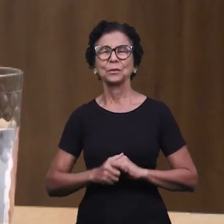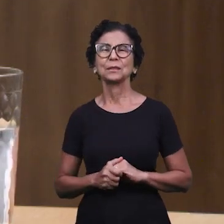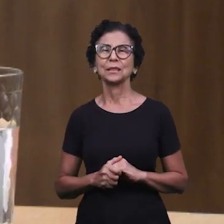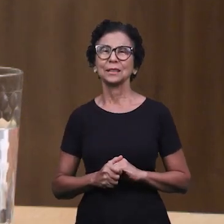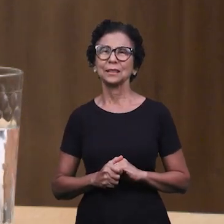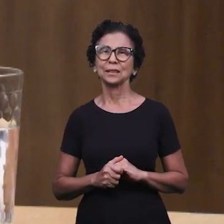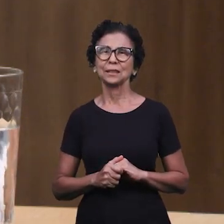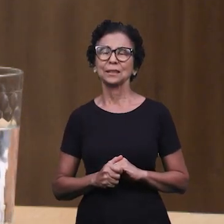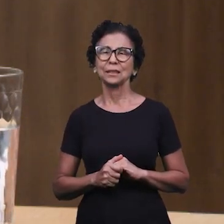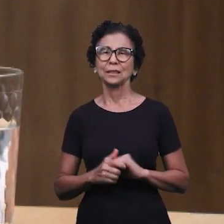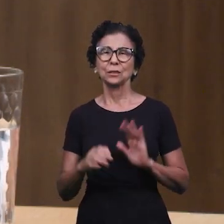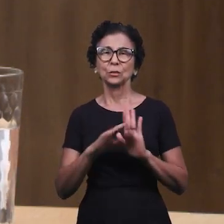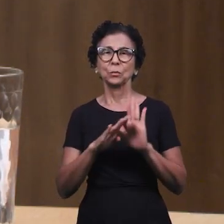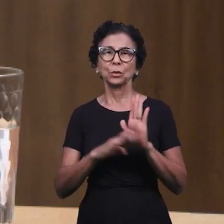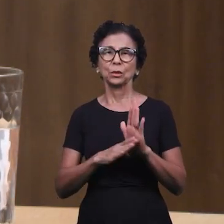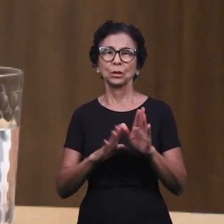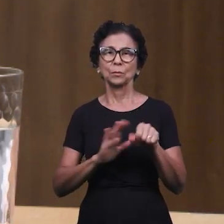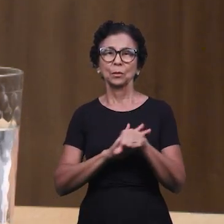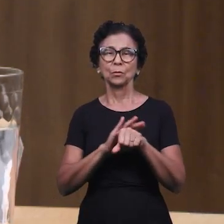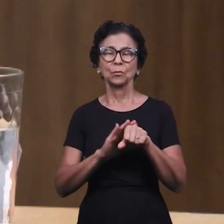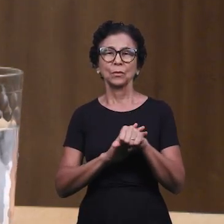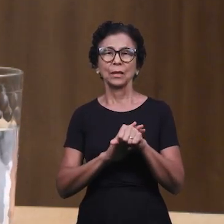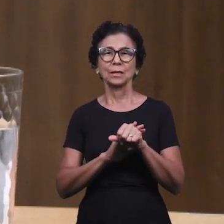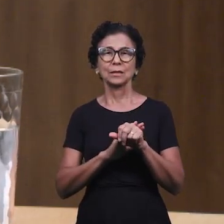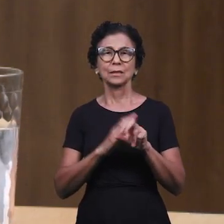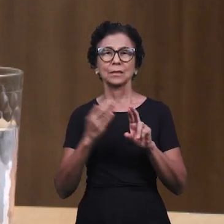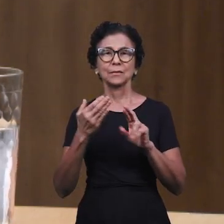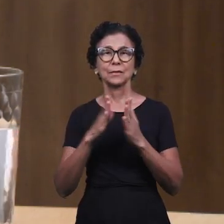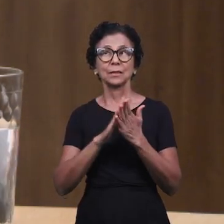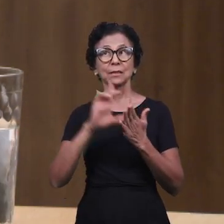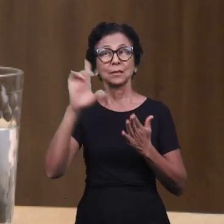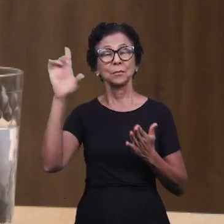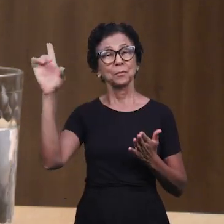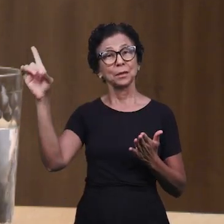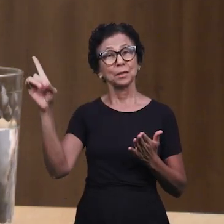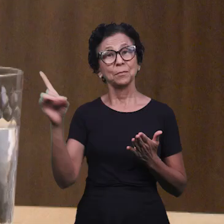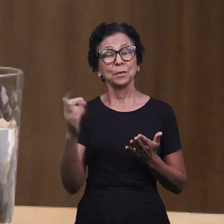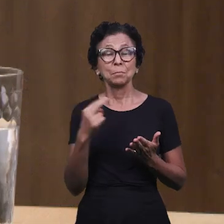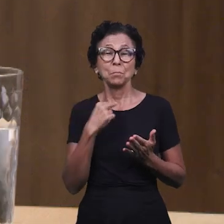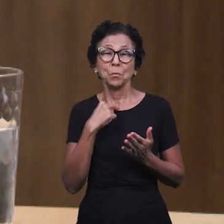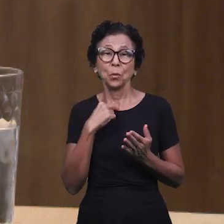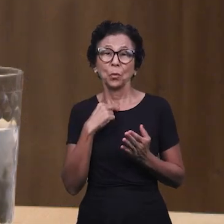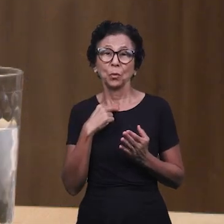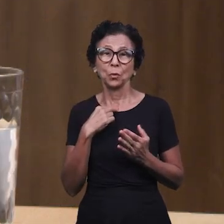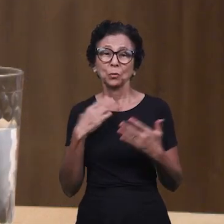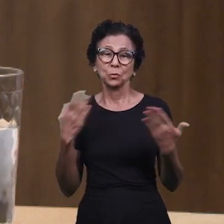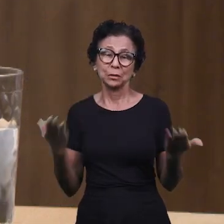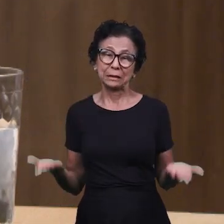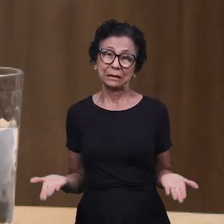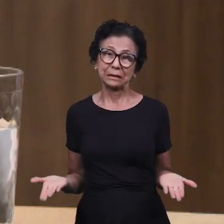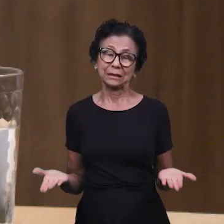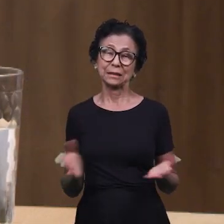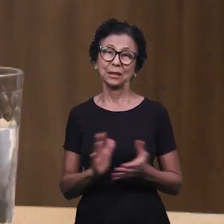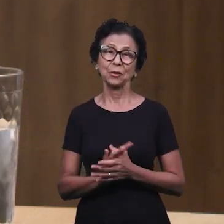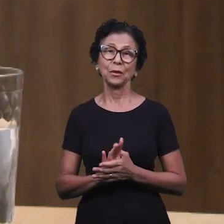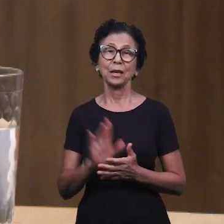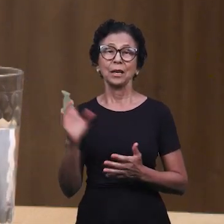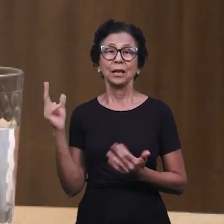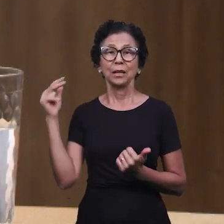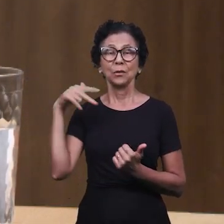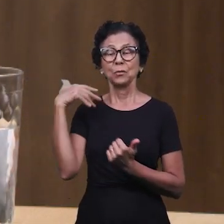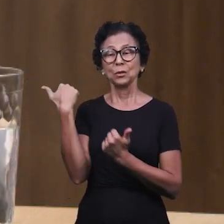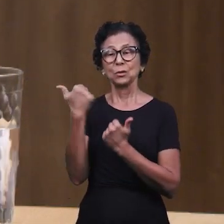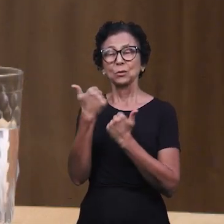Bíblicas, hoje houve uma impossibilidade, estamos aqui para estar com os irmãos, para que vivamos juntos aquilo que nós vamos